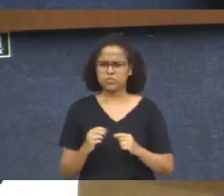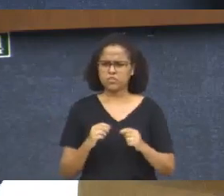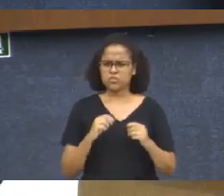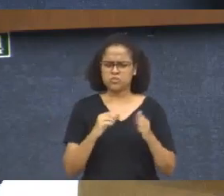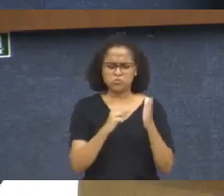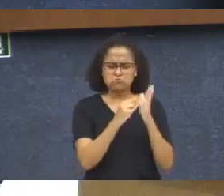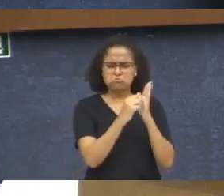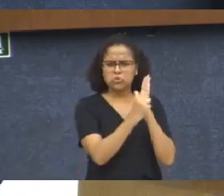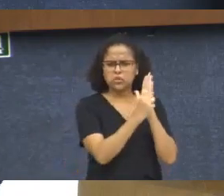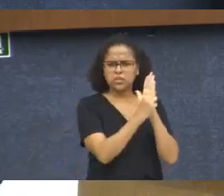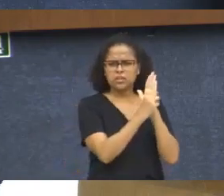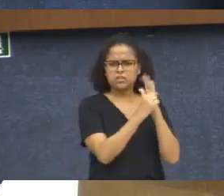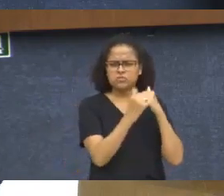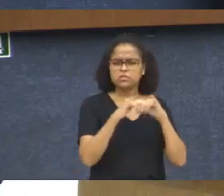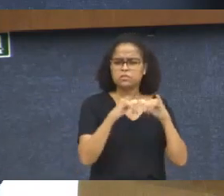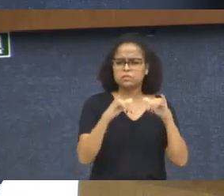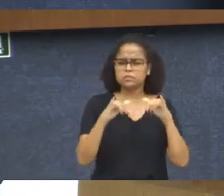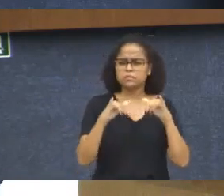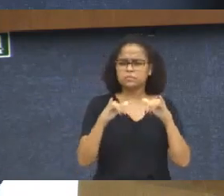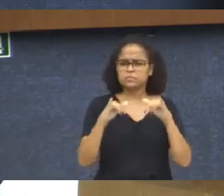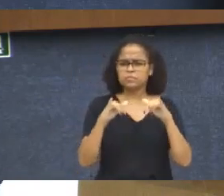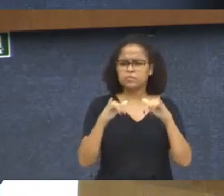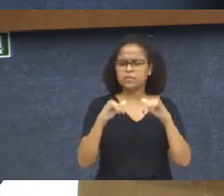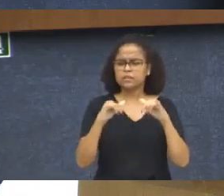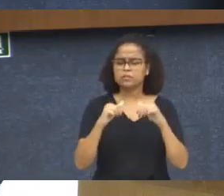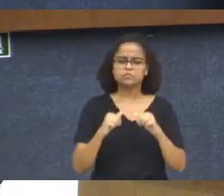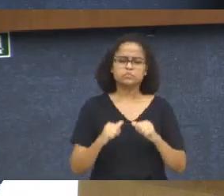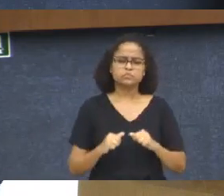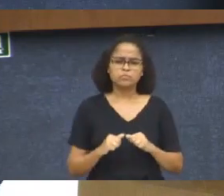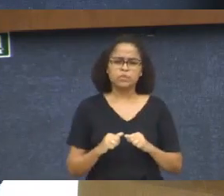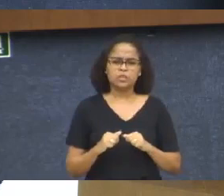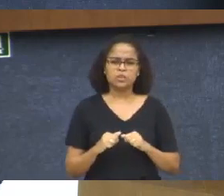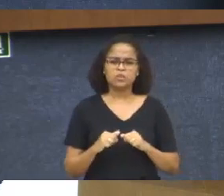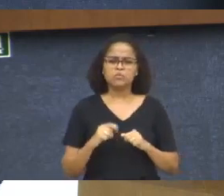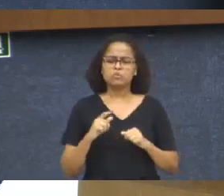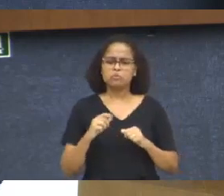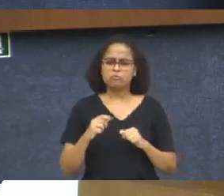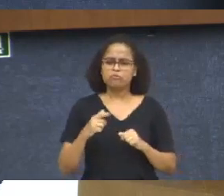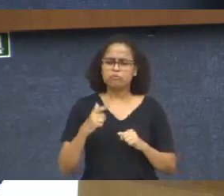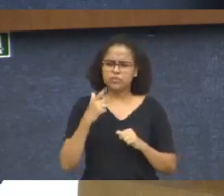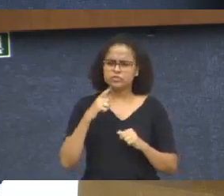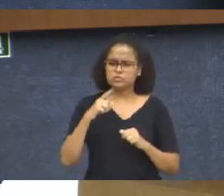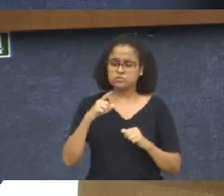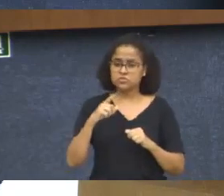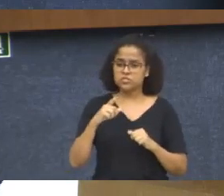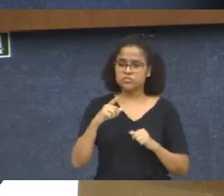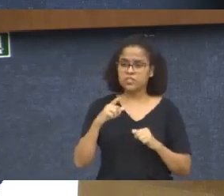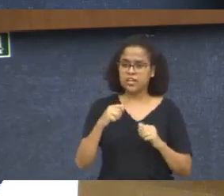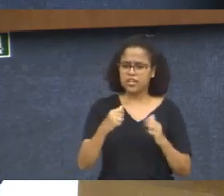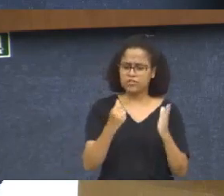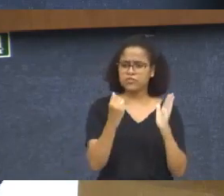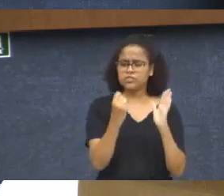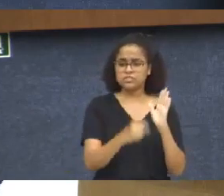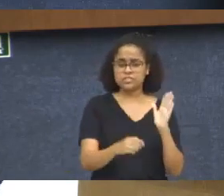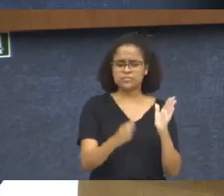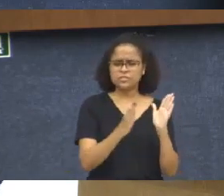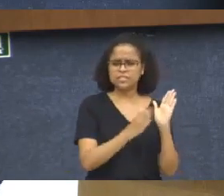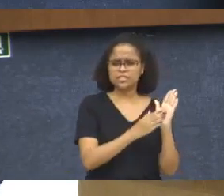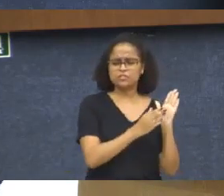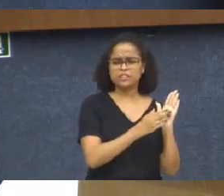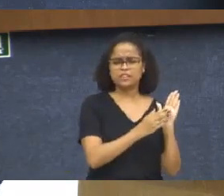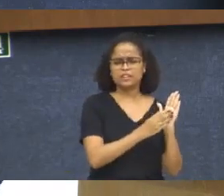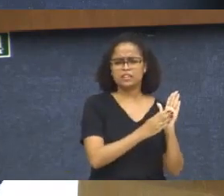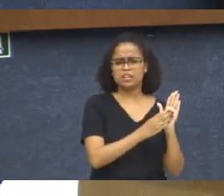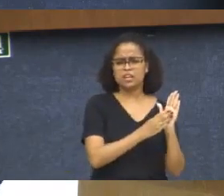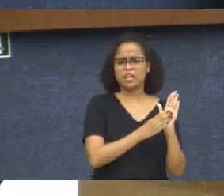que, além das medidas constritivas, foi certificado o Ministério Público Federal e a Polícia